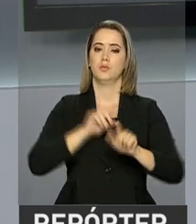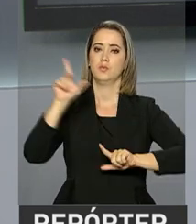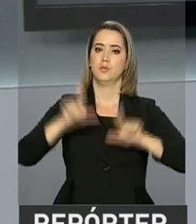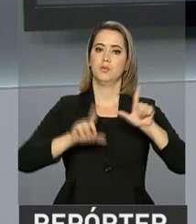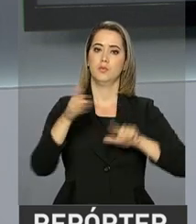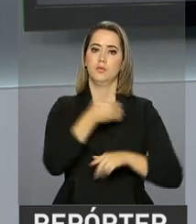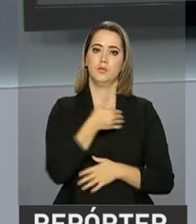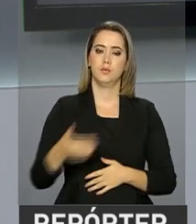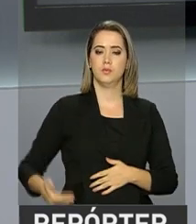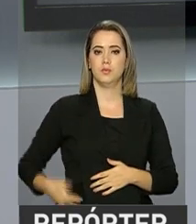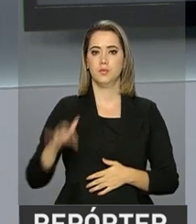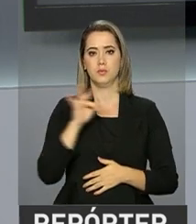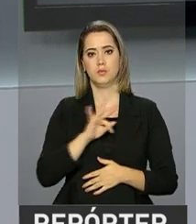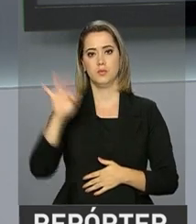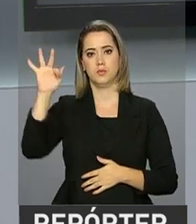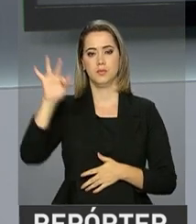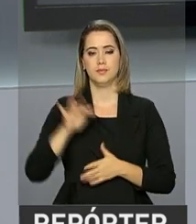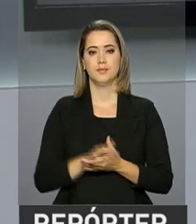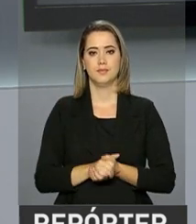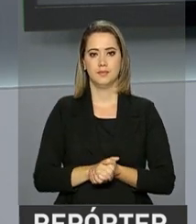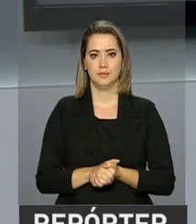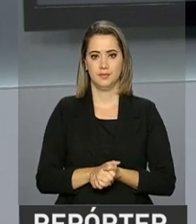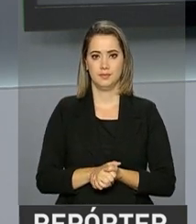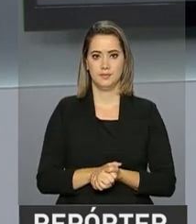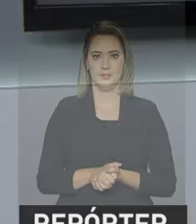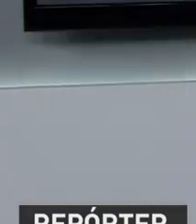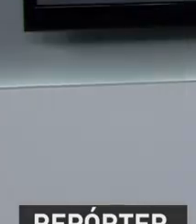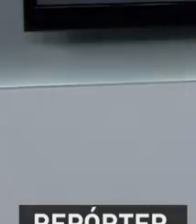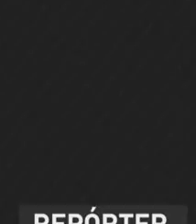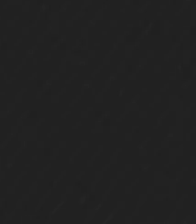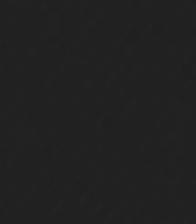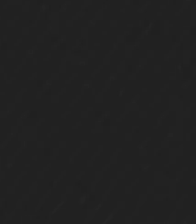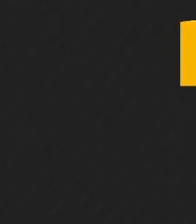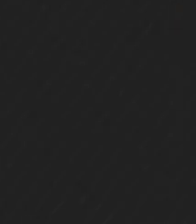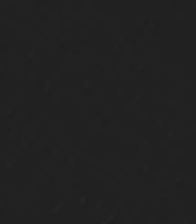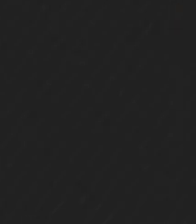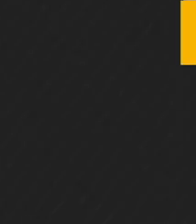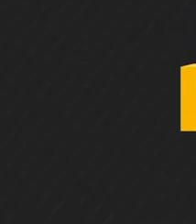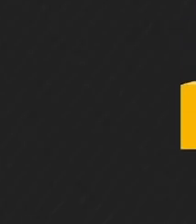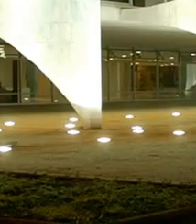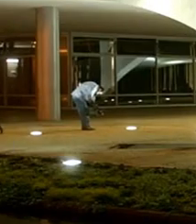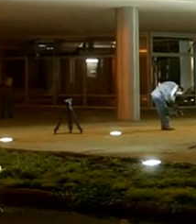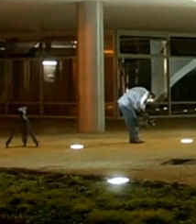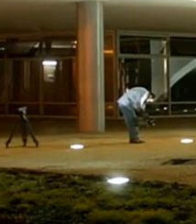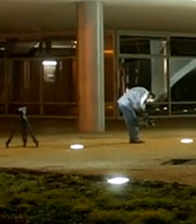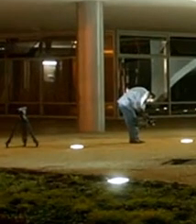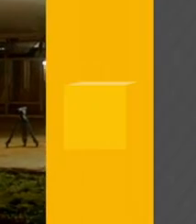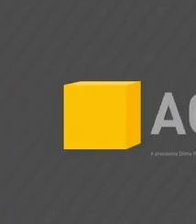gente aqui na NBR, a TV do Governo Federal.